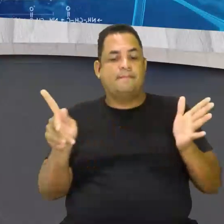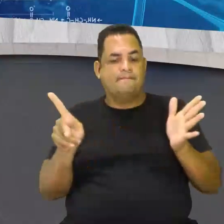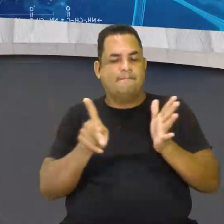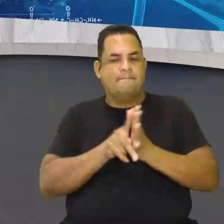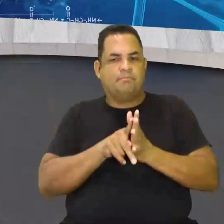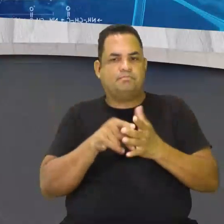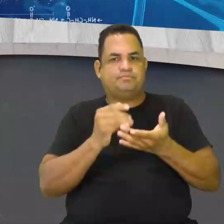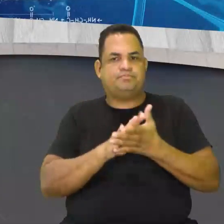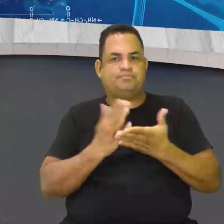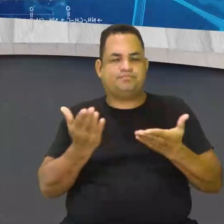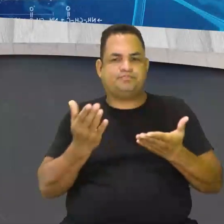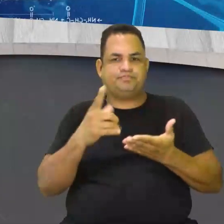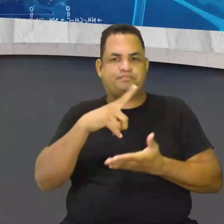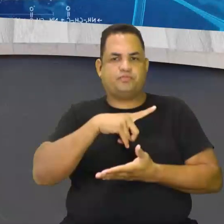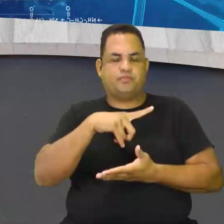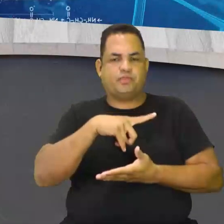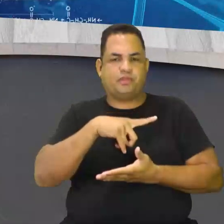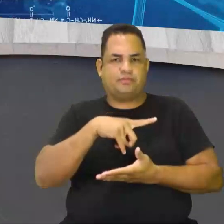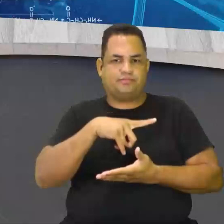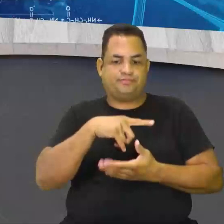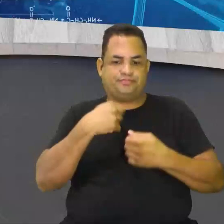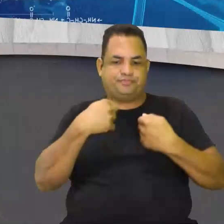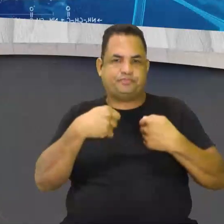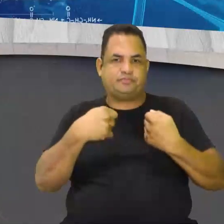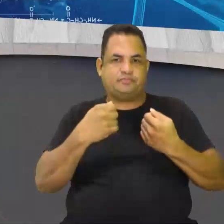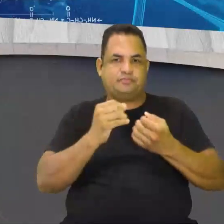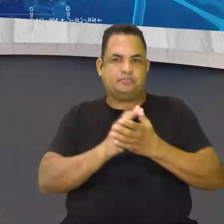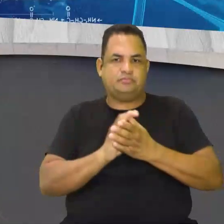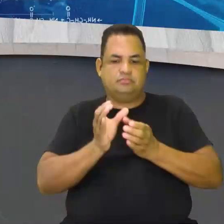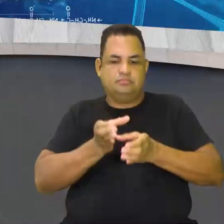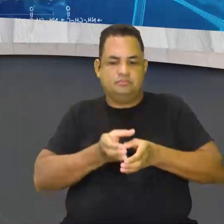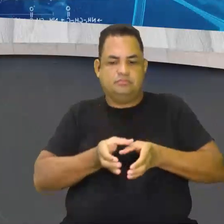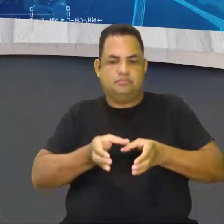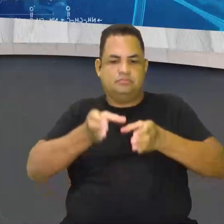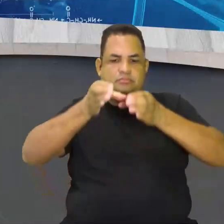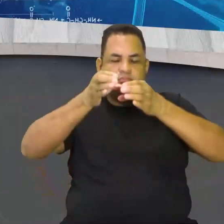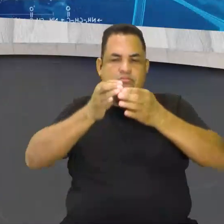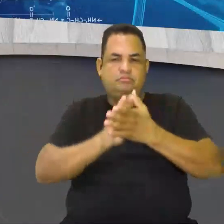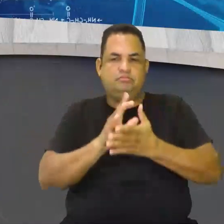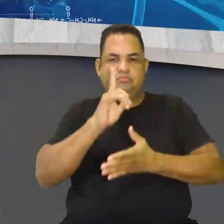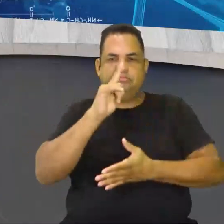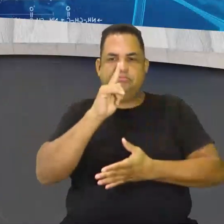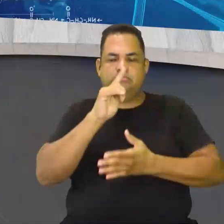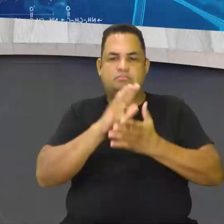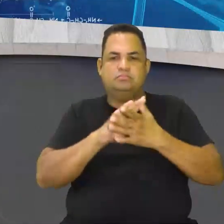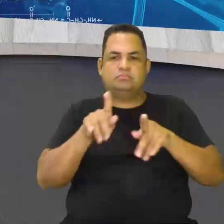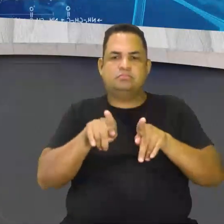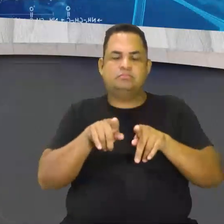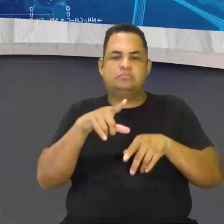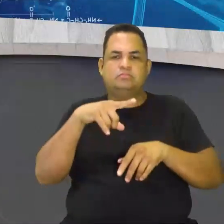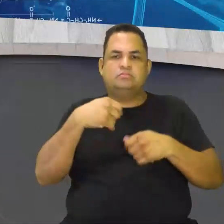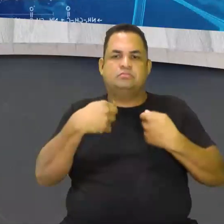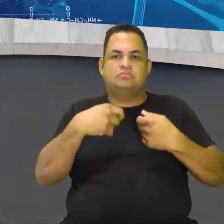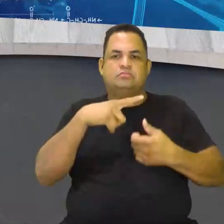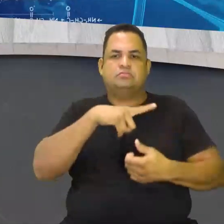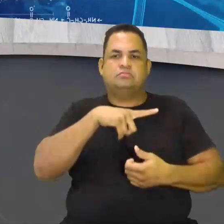específica. Para isso, nós temos que ter uma trompa de água, no caso, e nós temos que